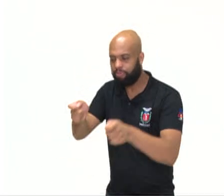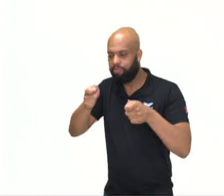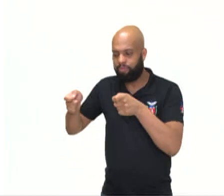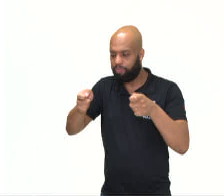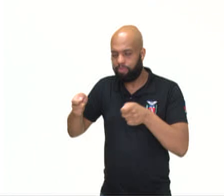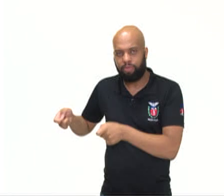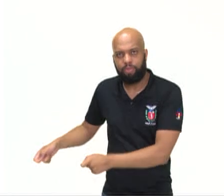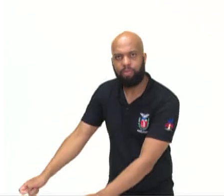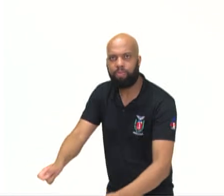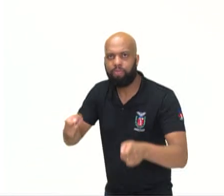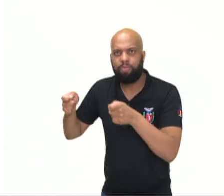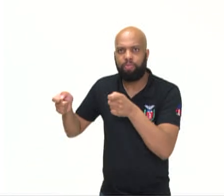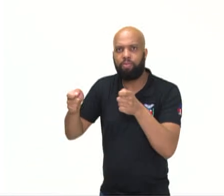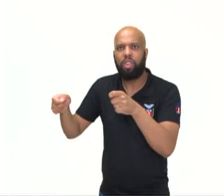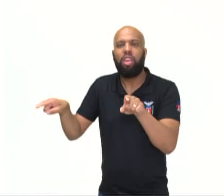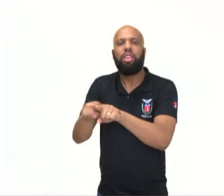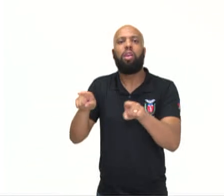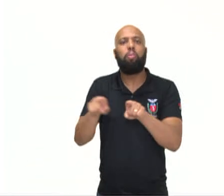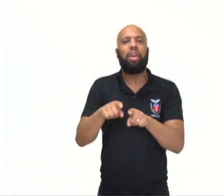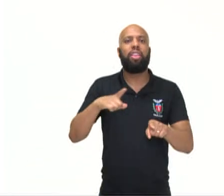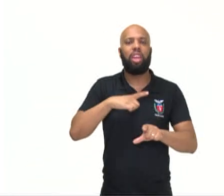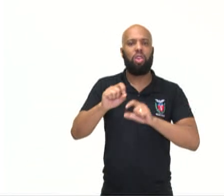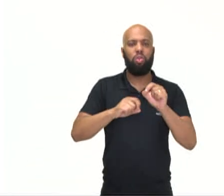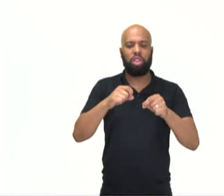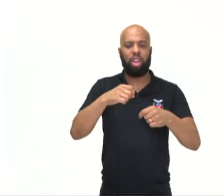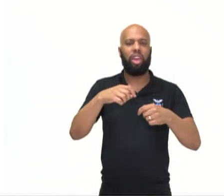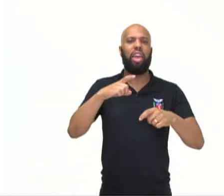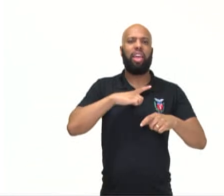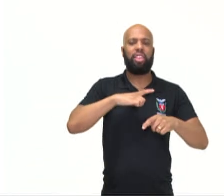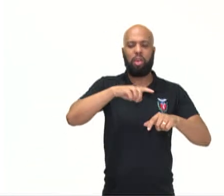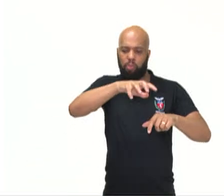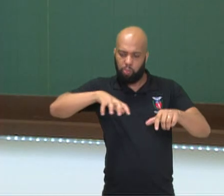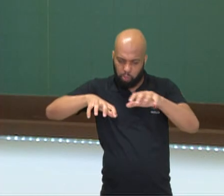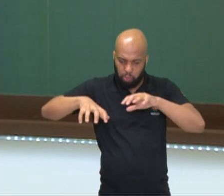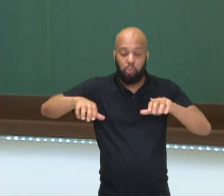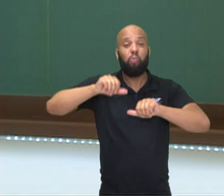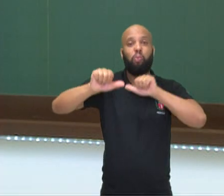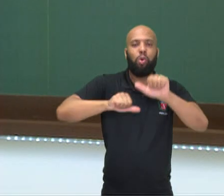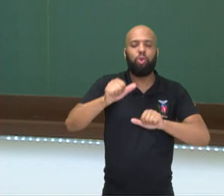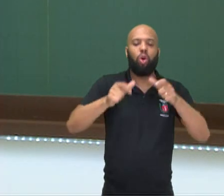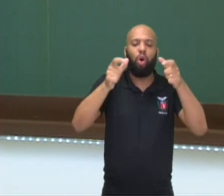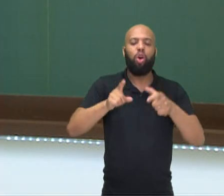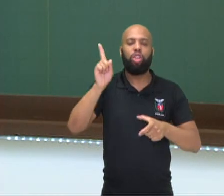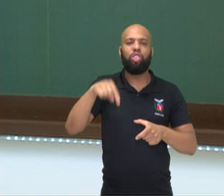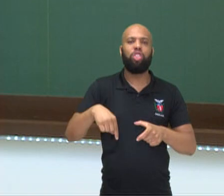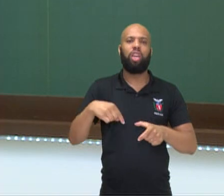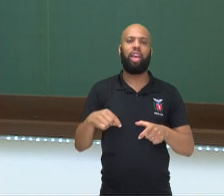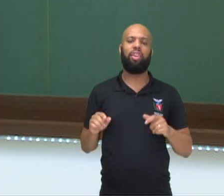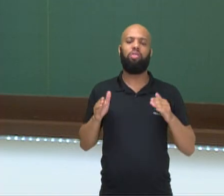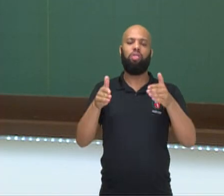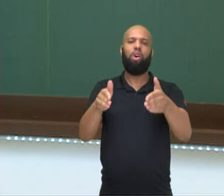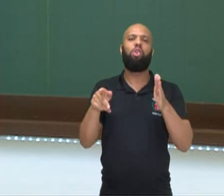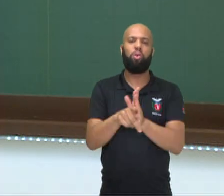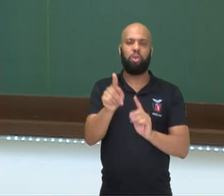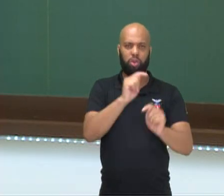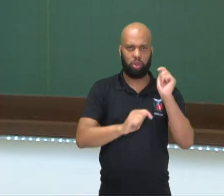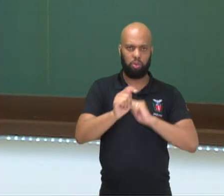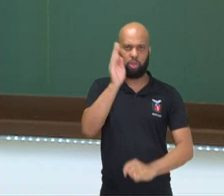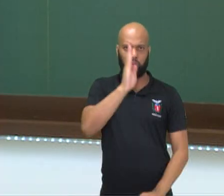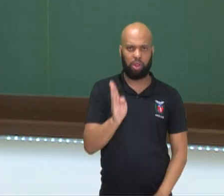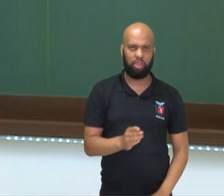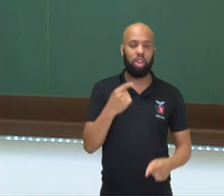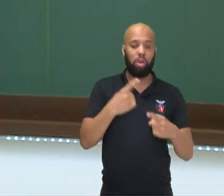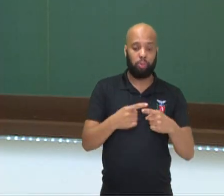deslocamento do eixo econômico do Brasil, que vai sair principalmente ali da região Nordeste, onde tinham a maioria